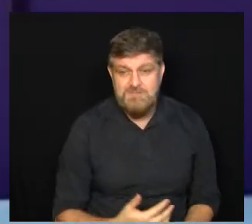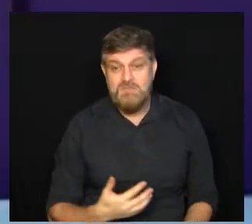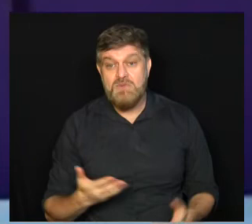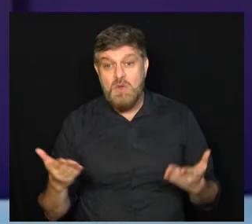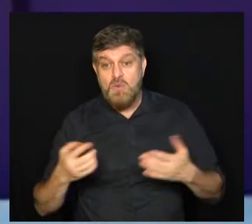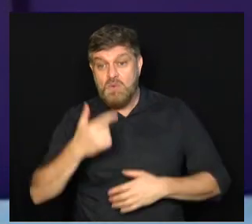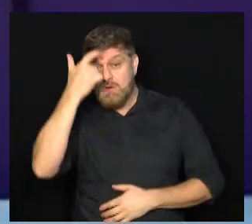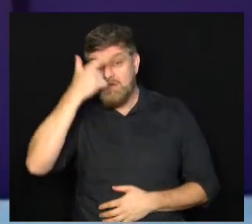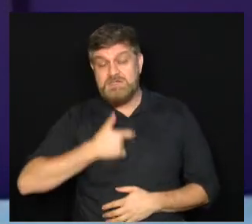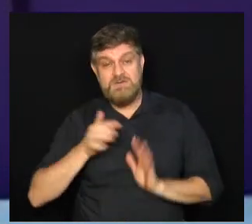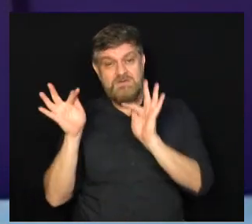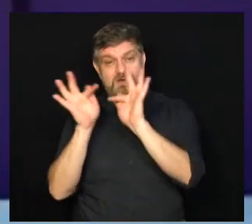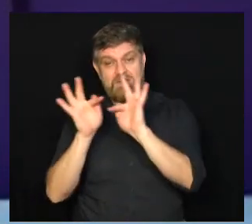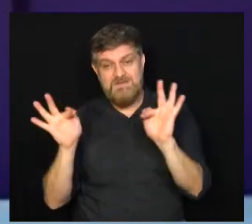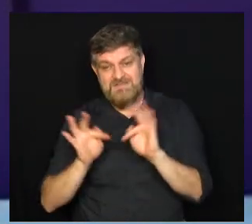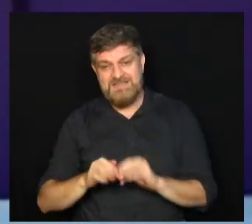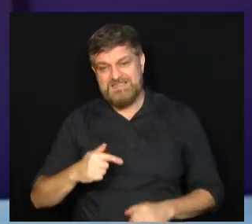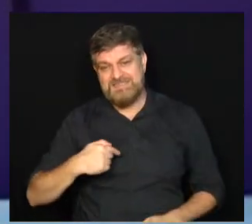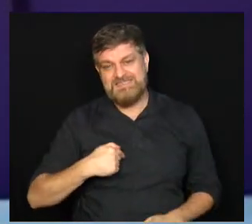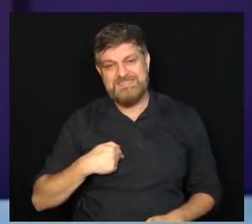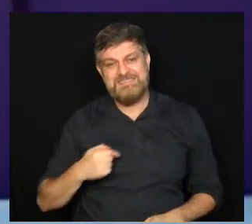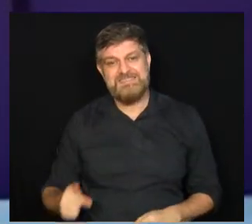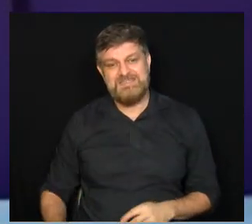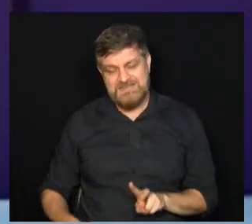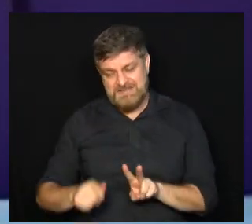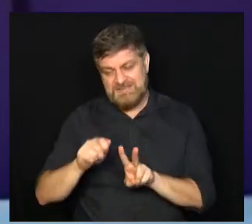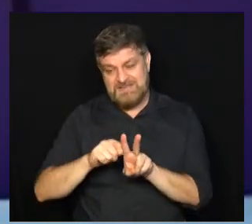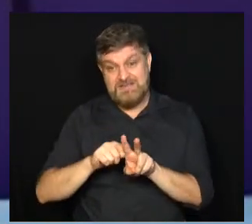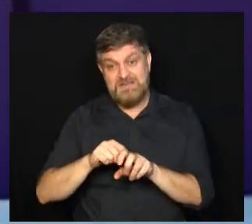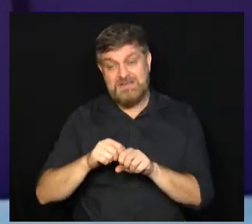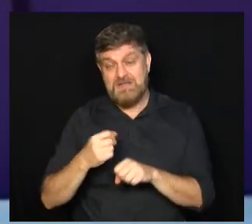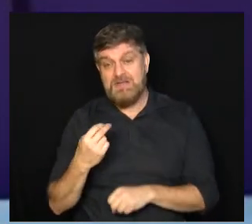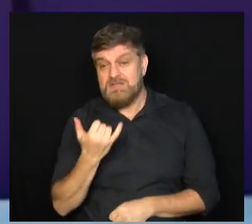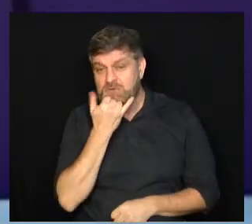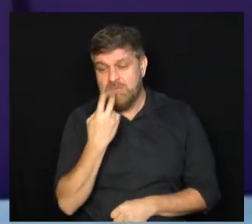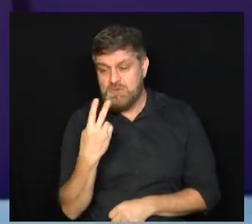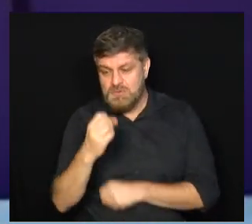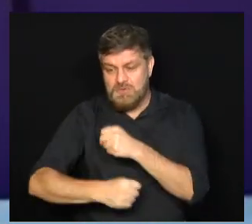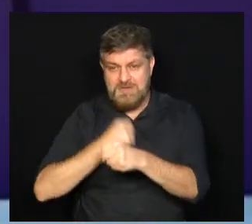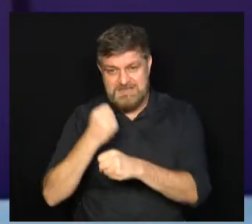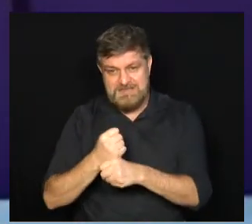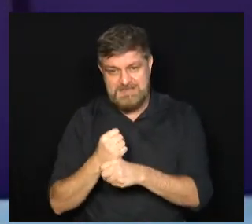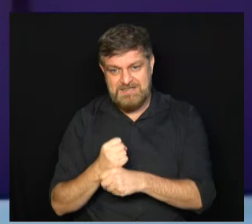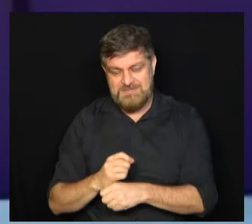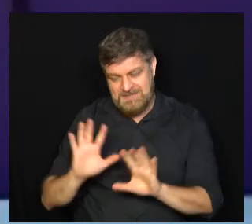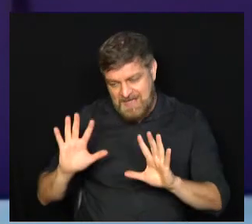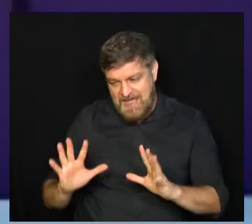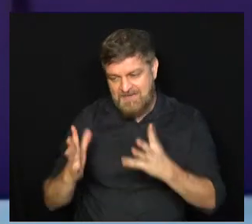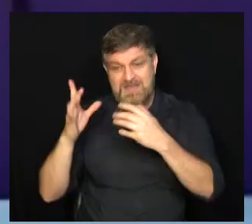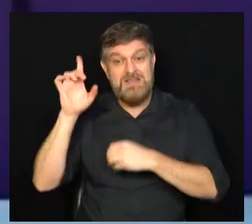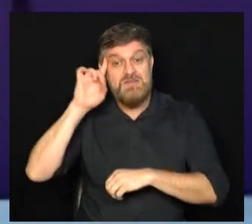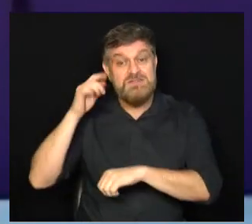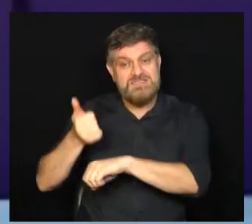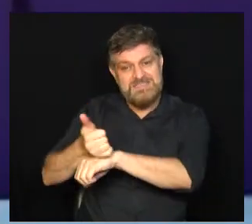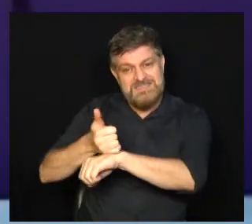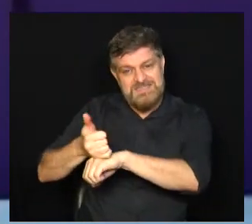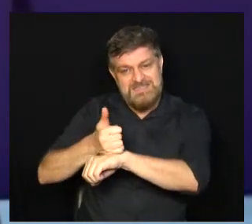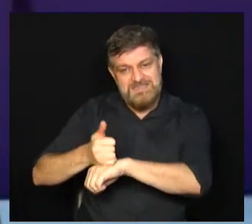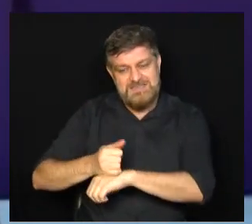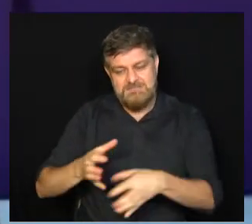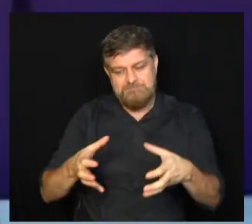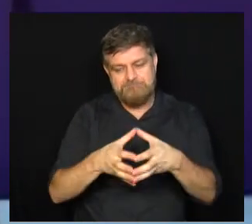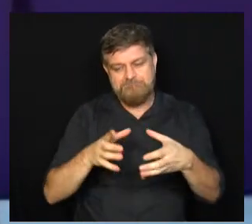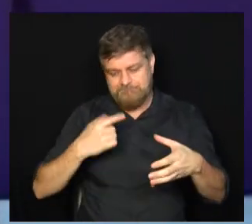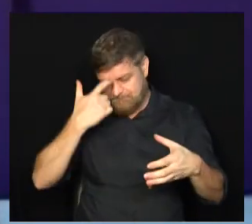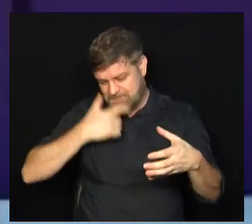ainda de poder comemorar pelo segundo ano o Dia do Comissário do Voo, e de fazer parte de tudo isso